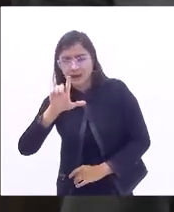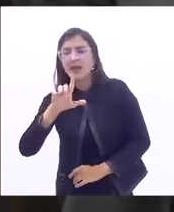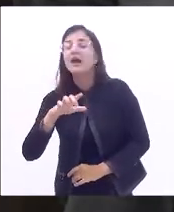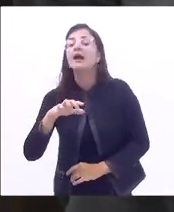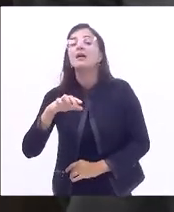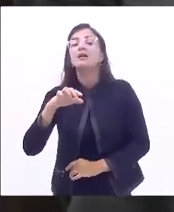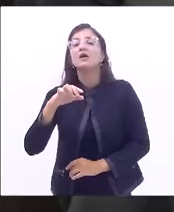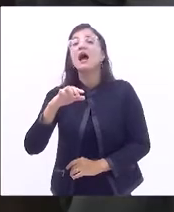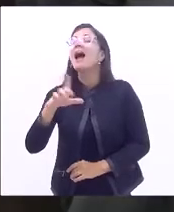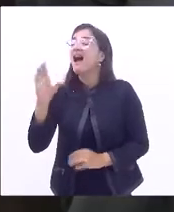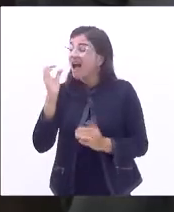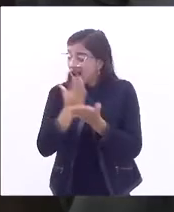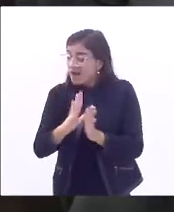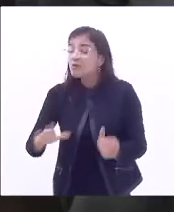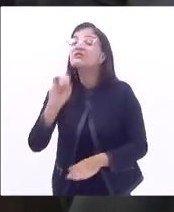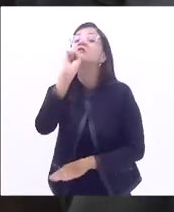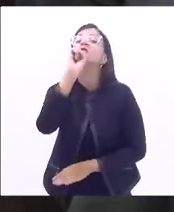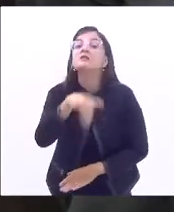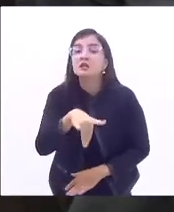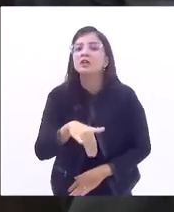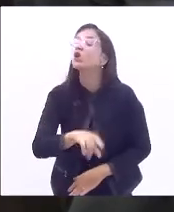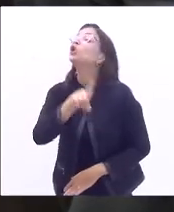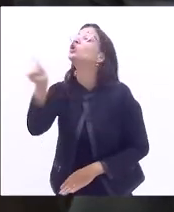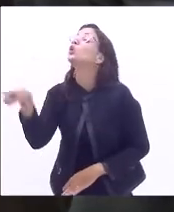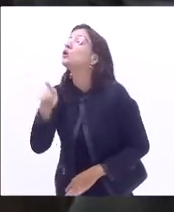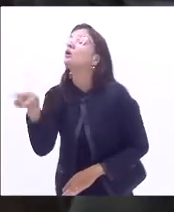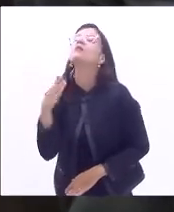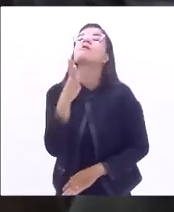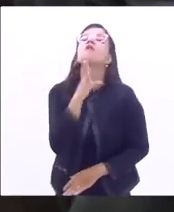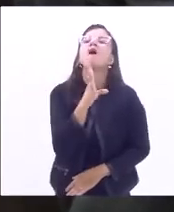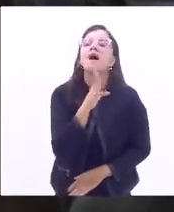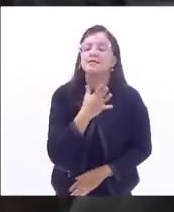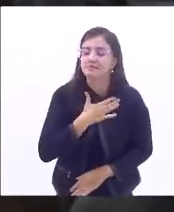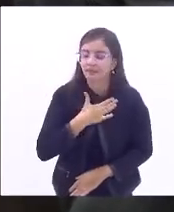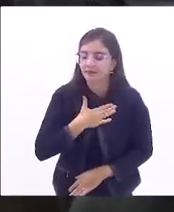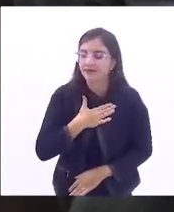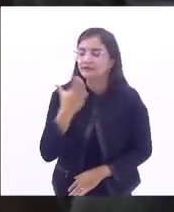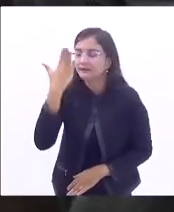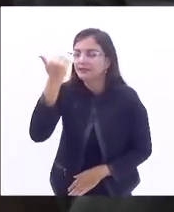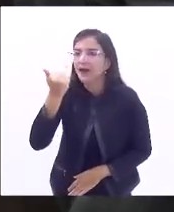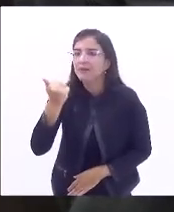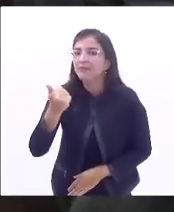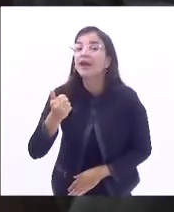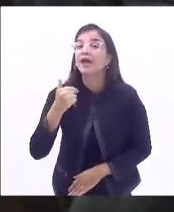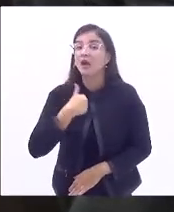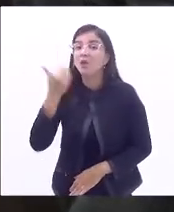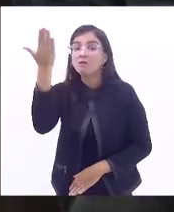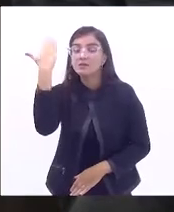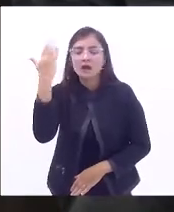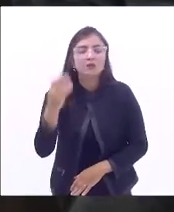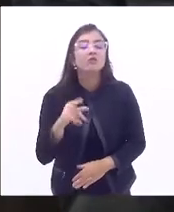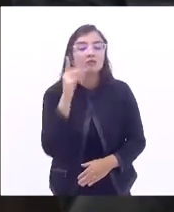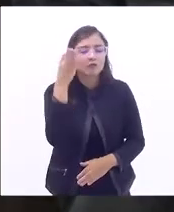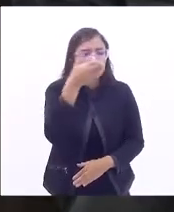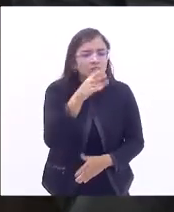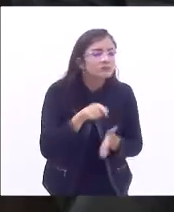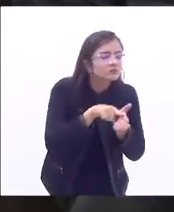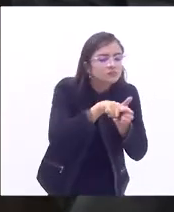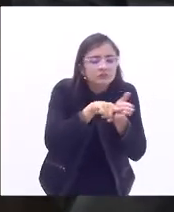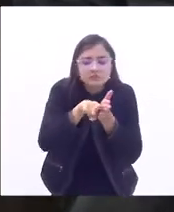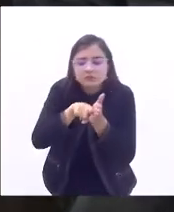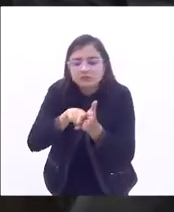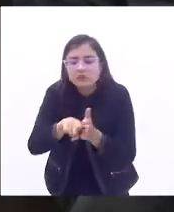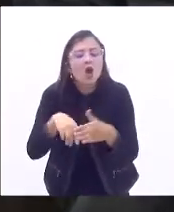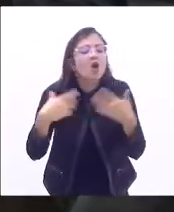para que todo mundo aqui me conhece. Quando nós fomos vistoriar da onde saía a água para poder fazer o resfriamento